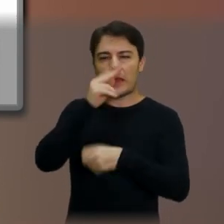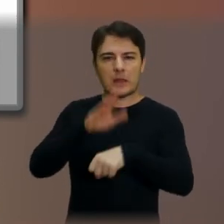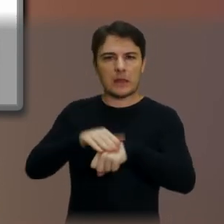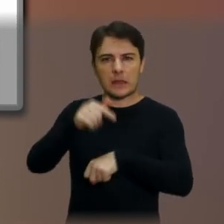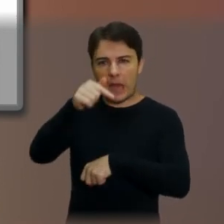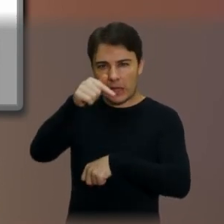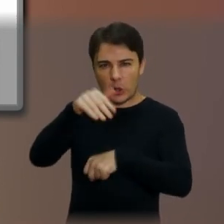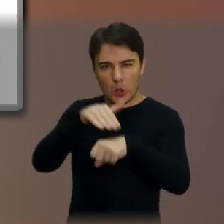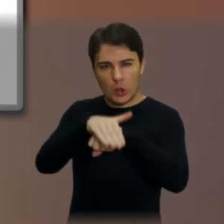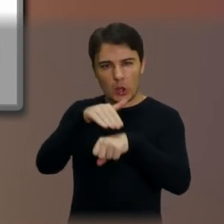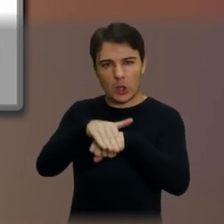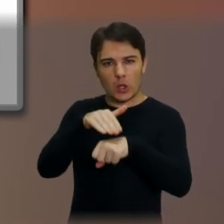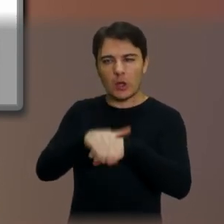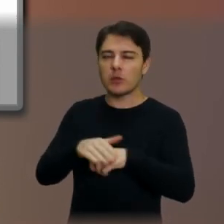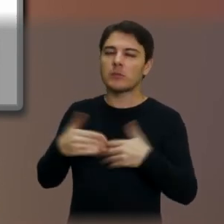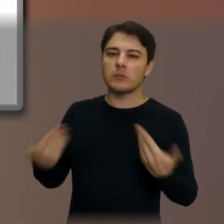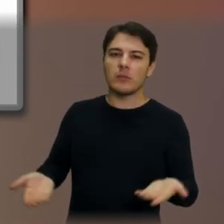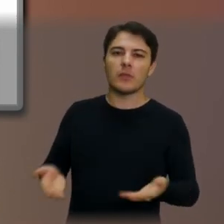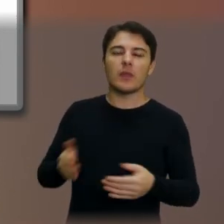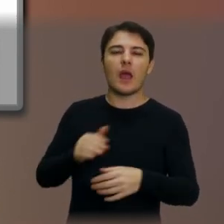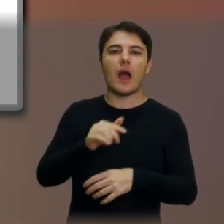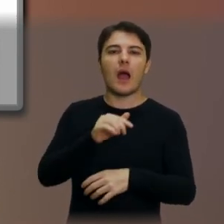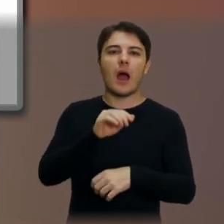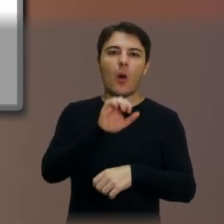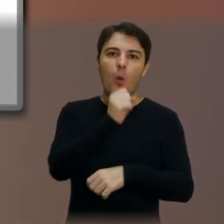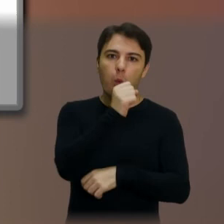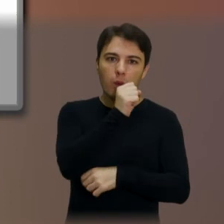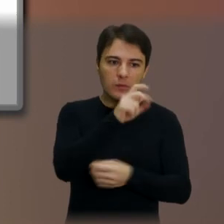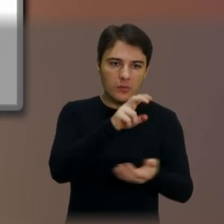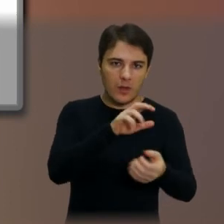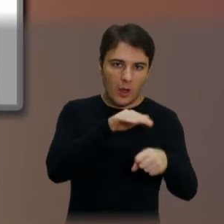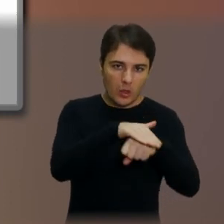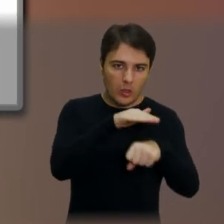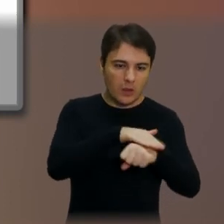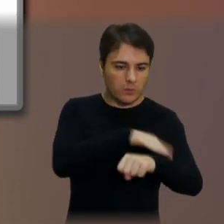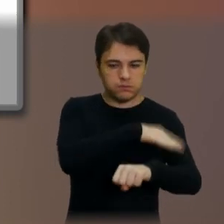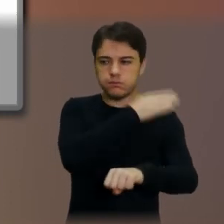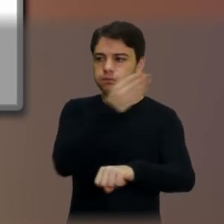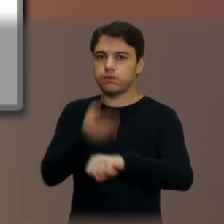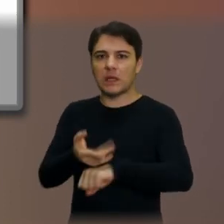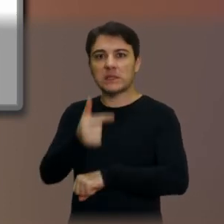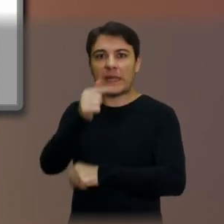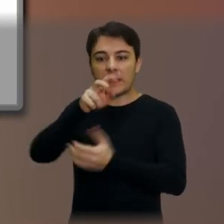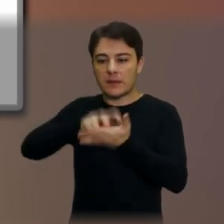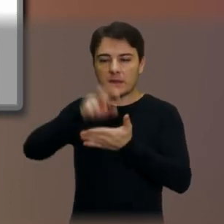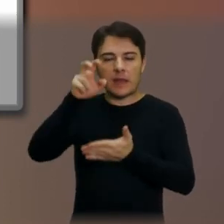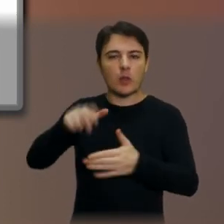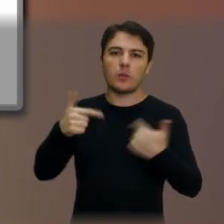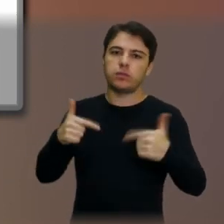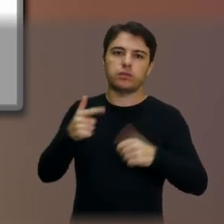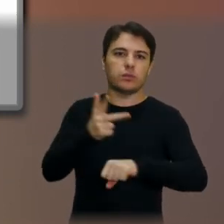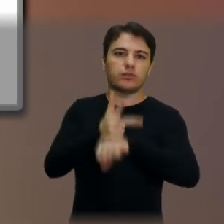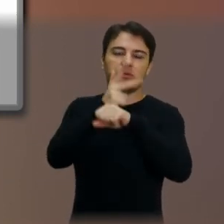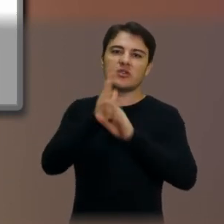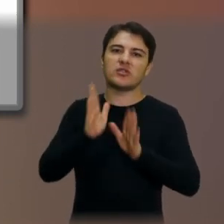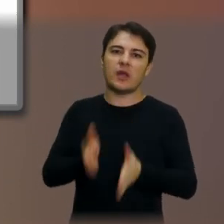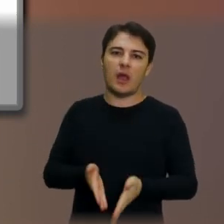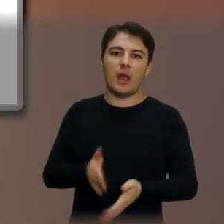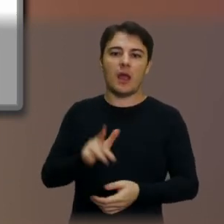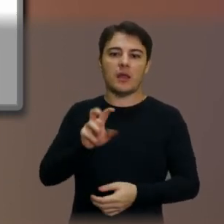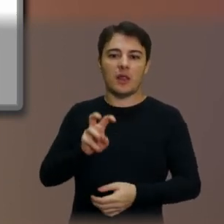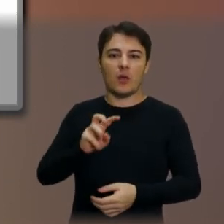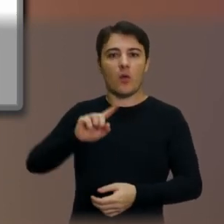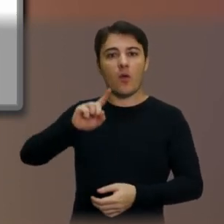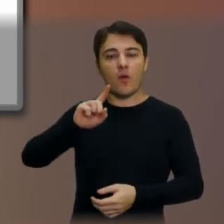sete horas da noite a missa a gente ficou das 8 horas até 7 horas da manhã gravando o clipe dentro da igreja e depois hoje eu tenho que tá com